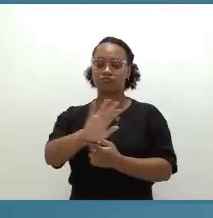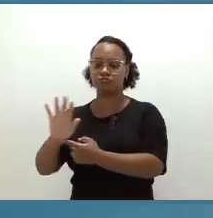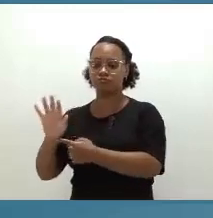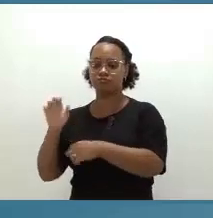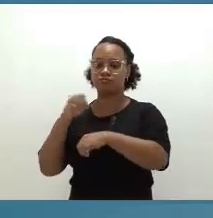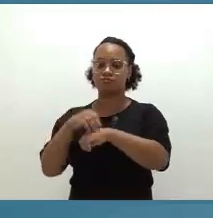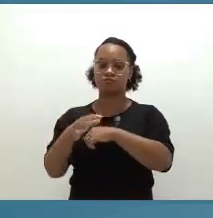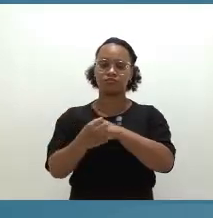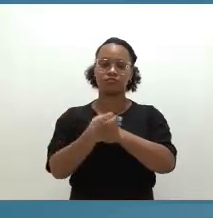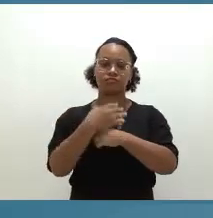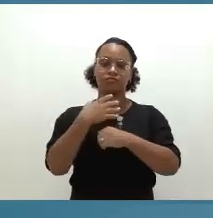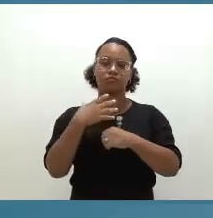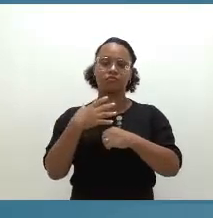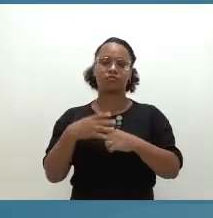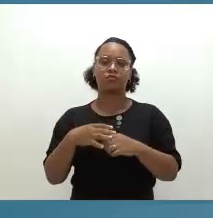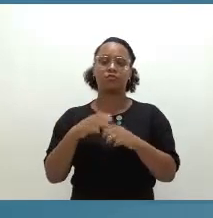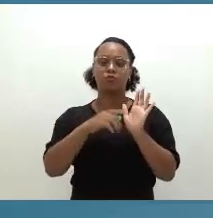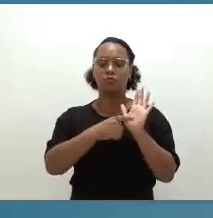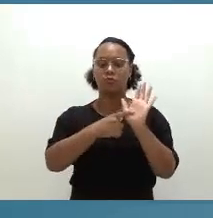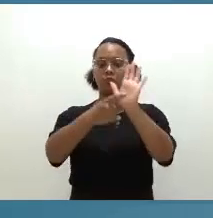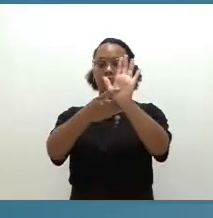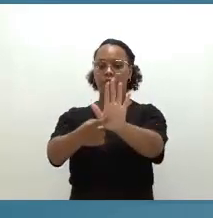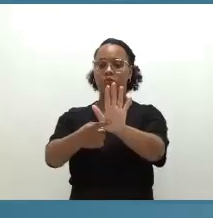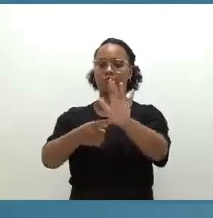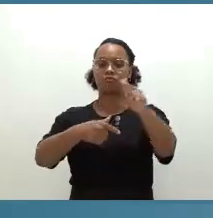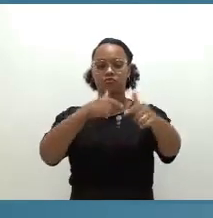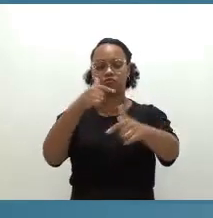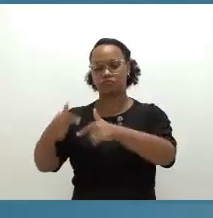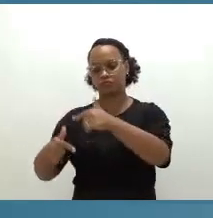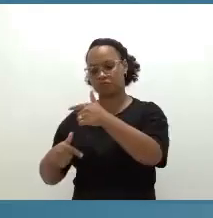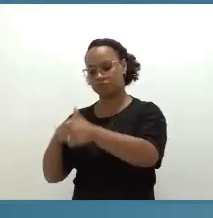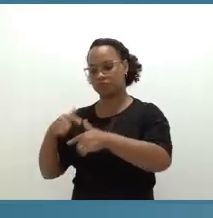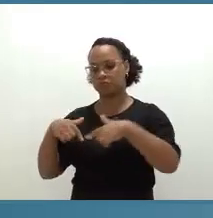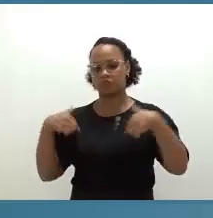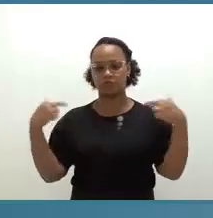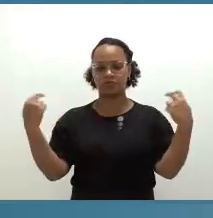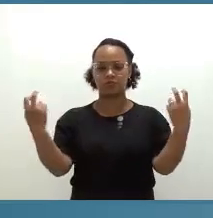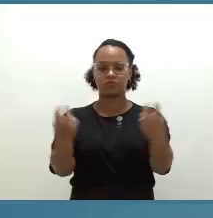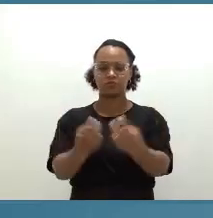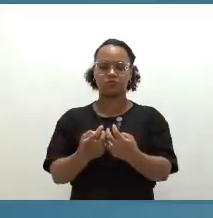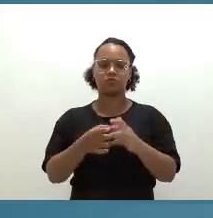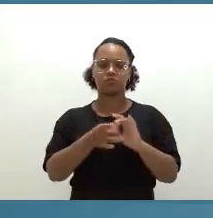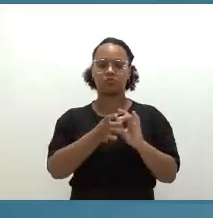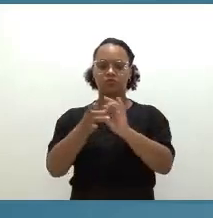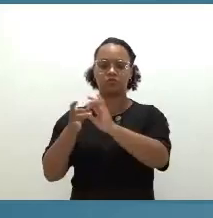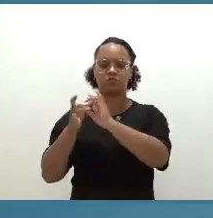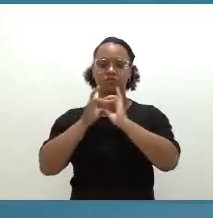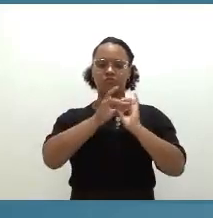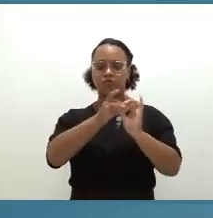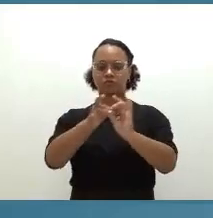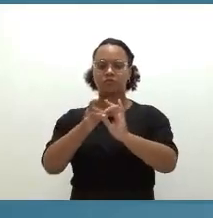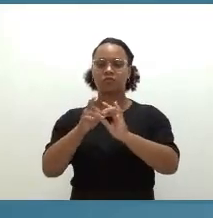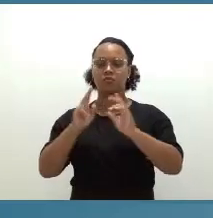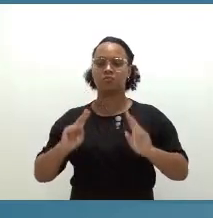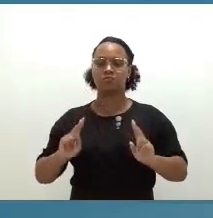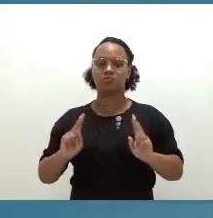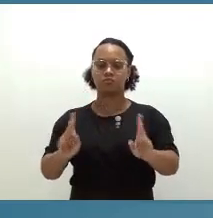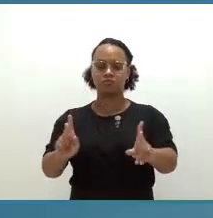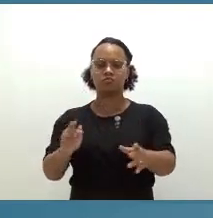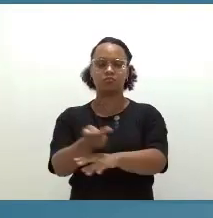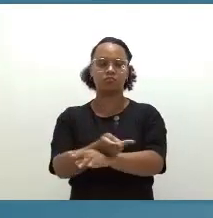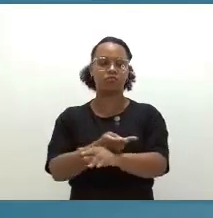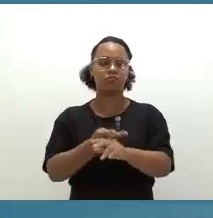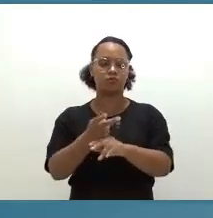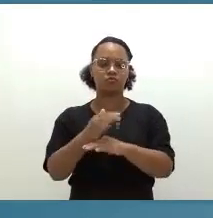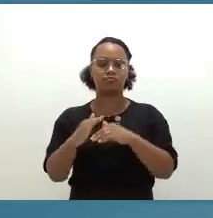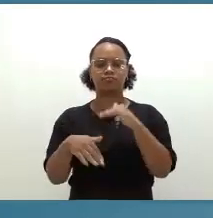a transparência do nosso trabalho, de todos nós, a união em busca sempre do aprimoramento